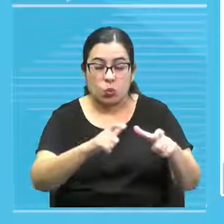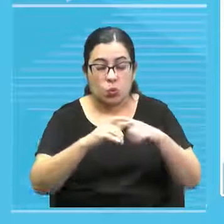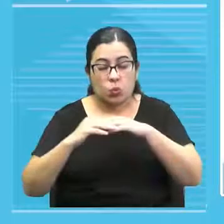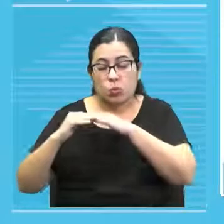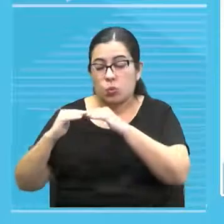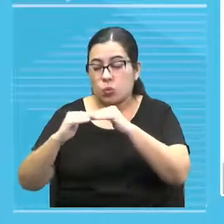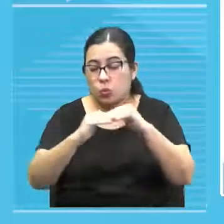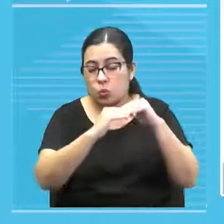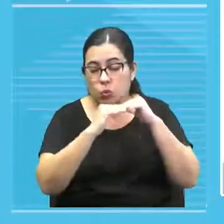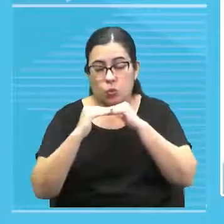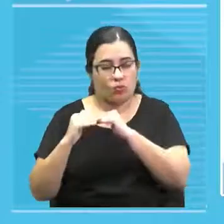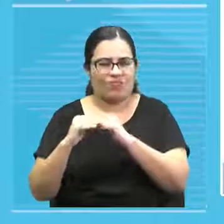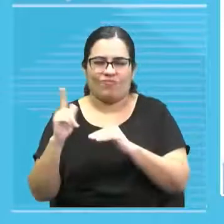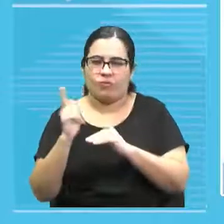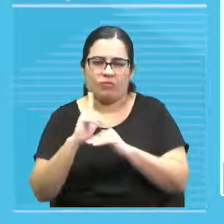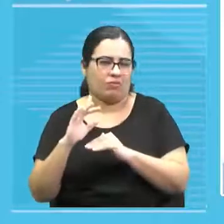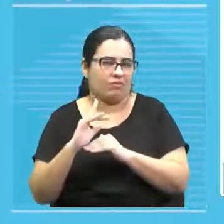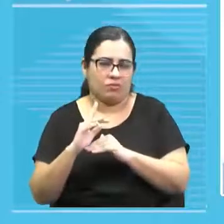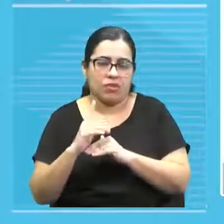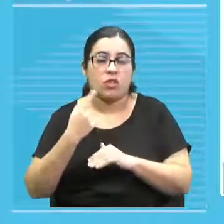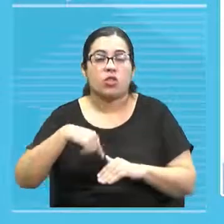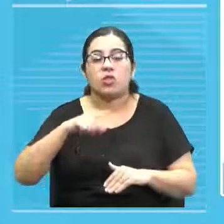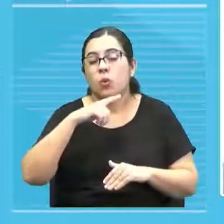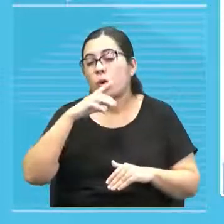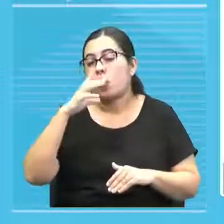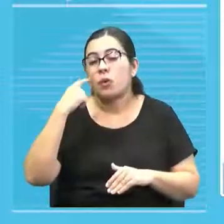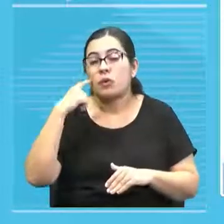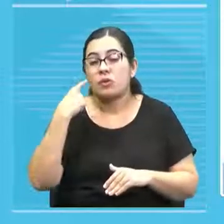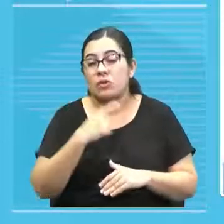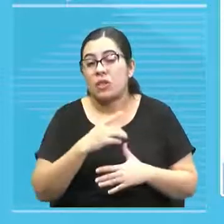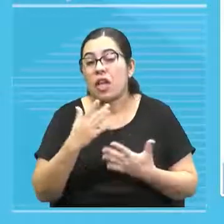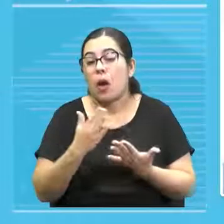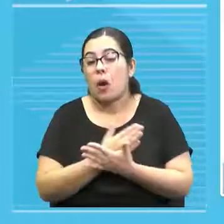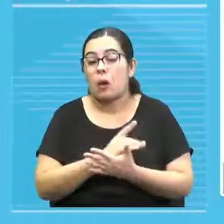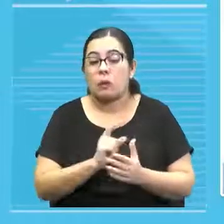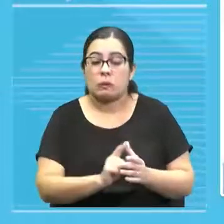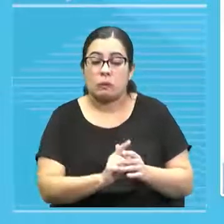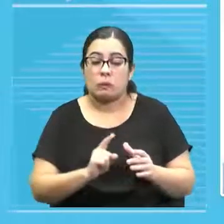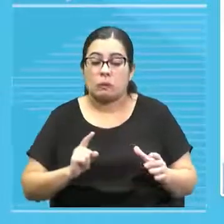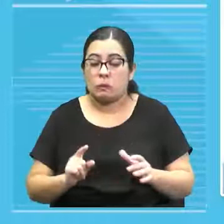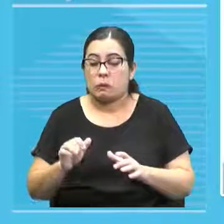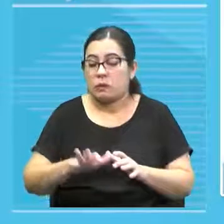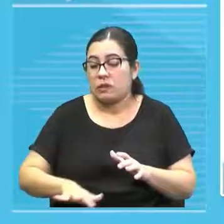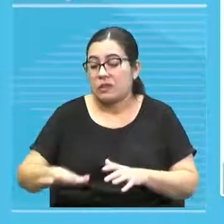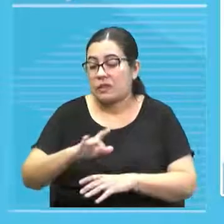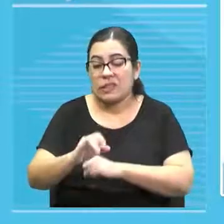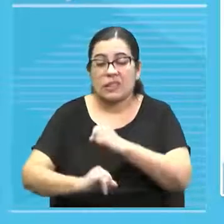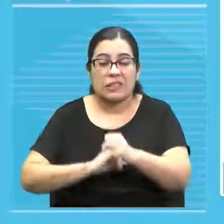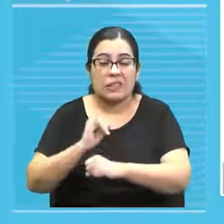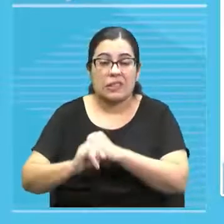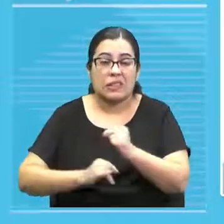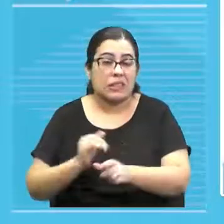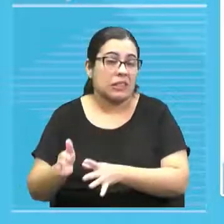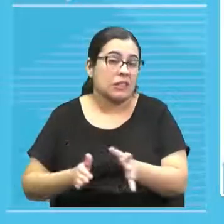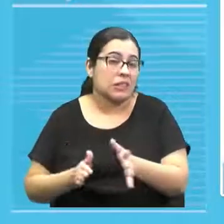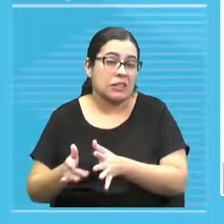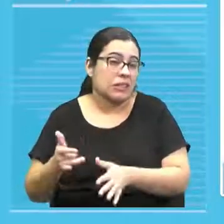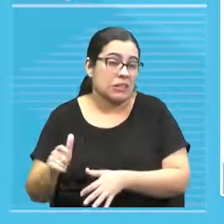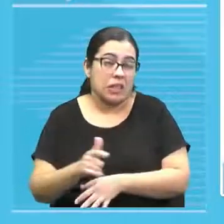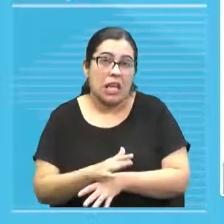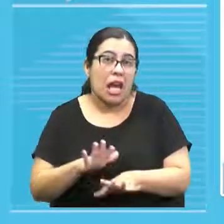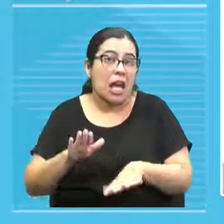que estão Integradas a gente viu aqui a exclusão digital tem regiões tem uma baixa cobertura